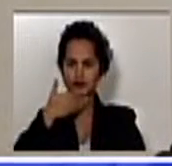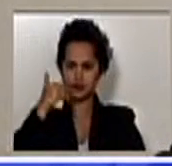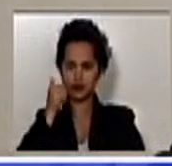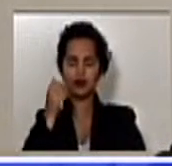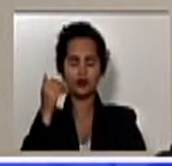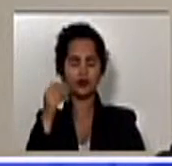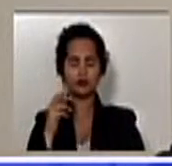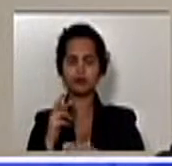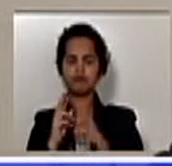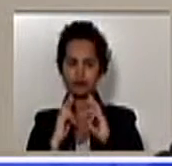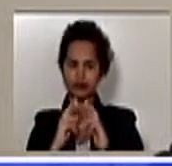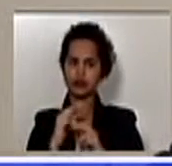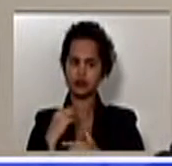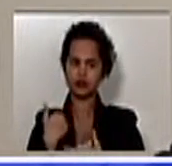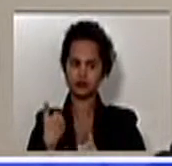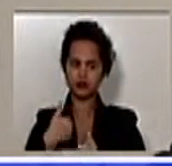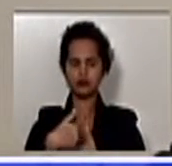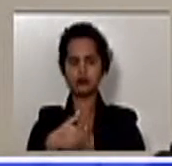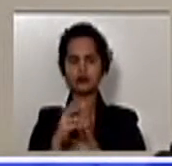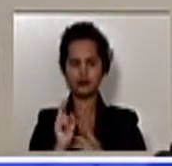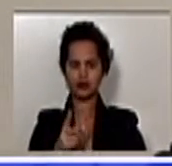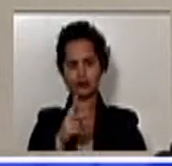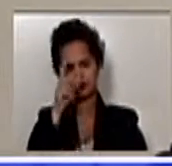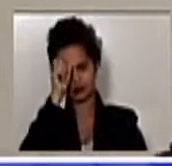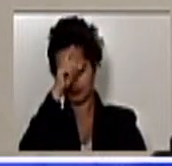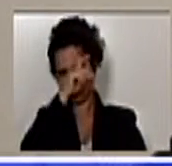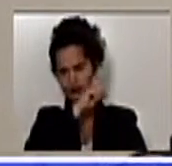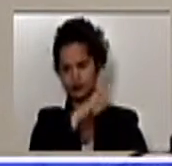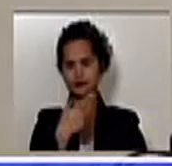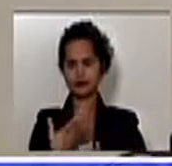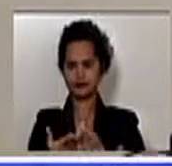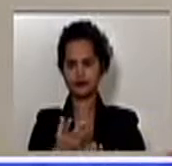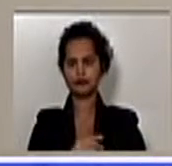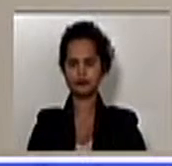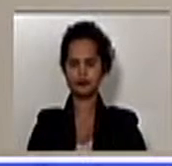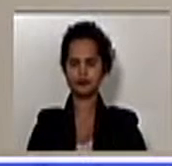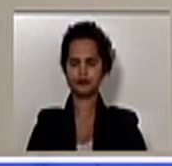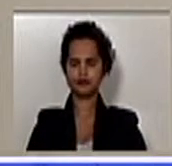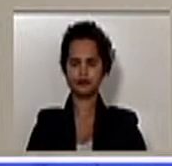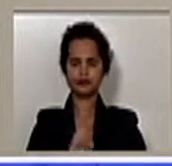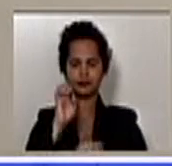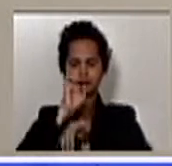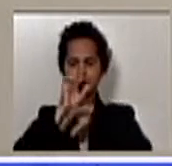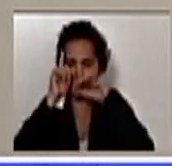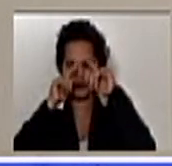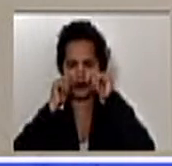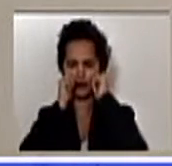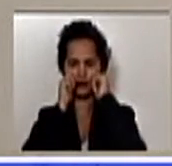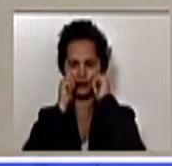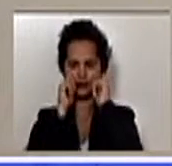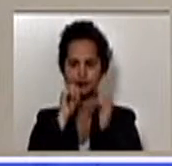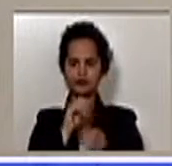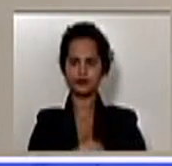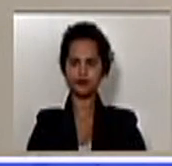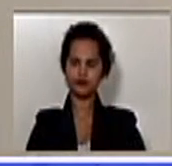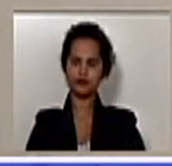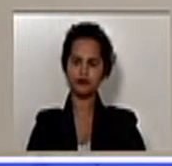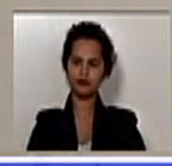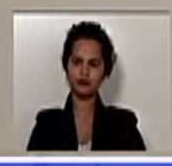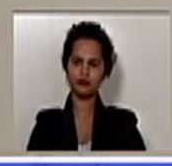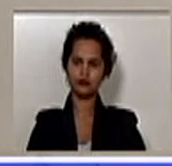continue reconhecendo esse momento difícil que passa o Estado de maneira geral.